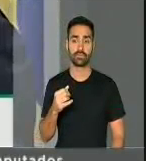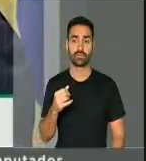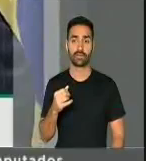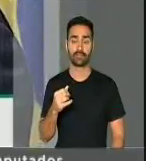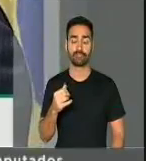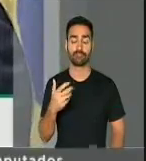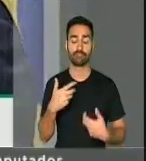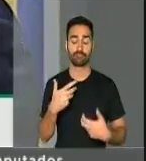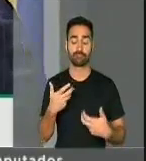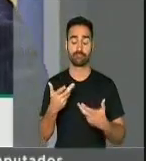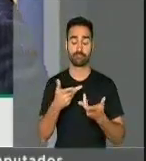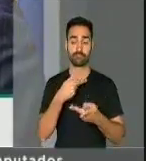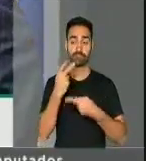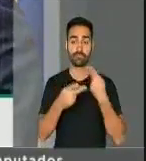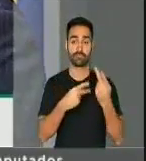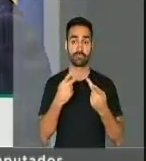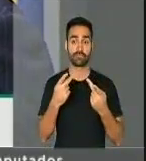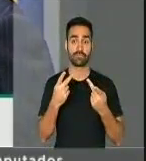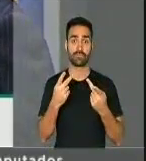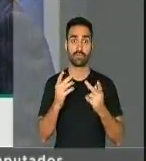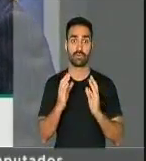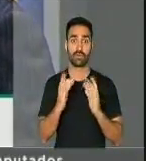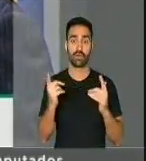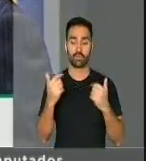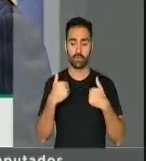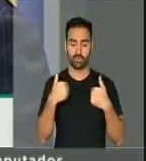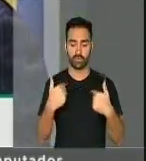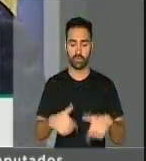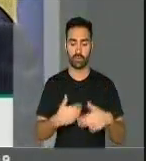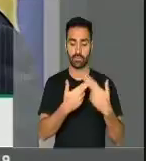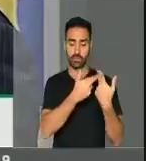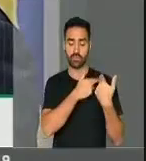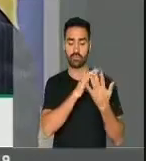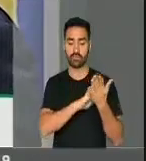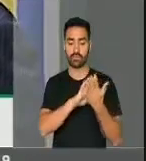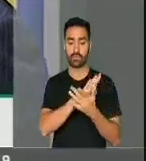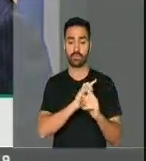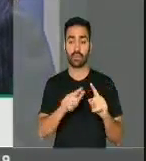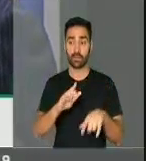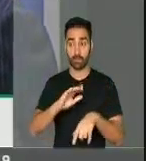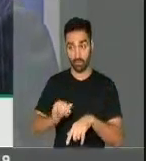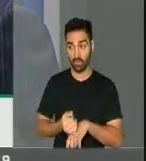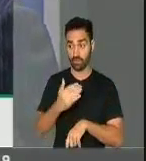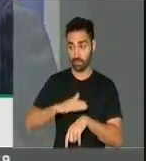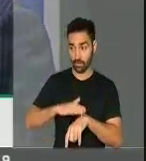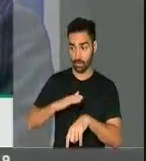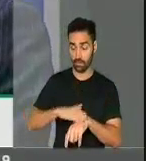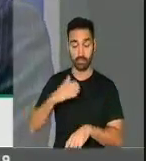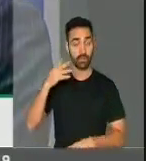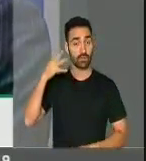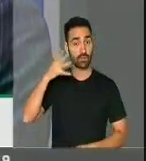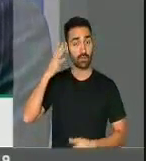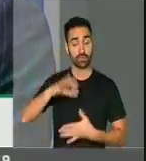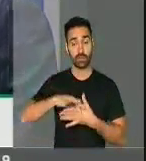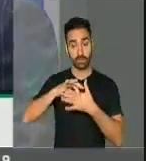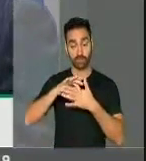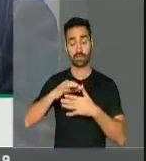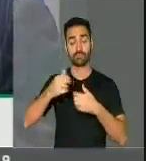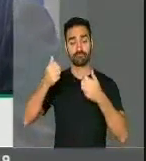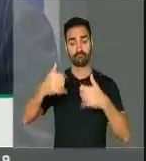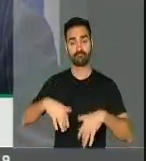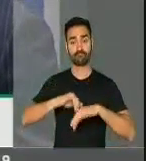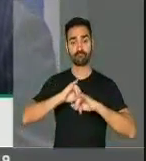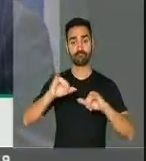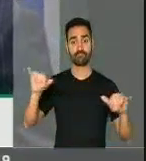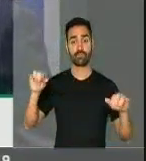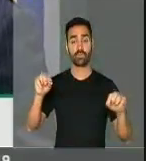reconhecimento que não me traz, óbvio, nenhuma responsabilidade, mas que eu tenho que usar o tempo da liderança para falar que